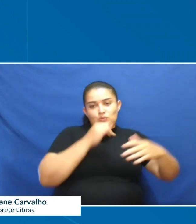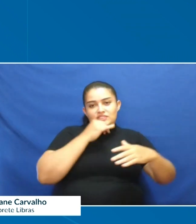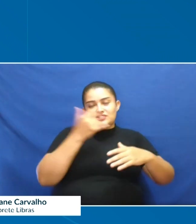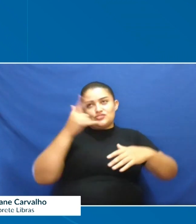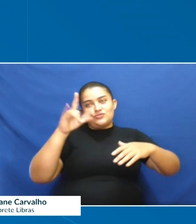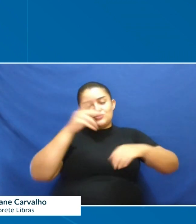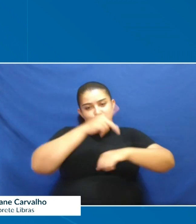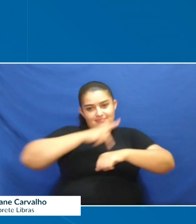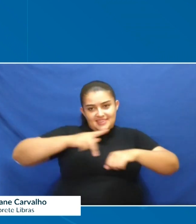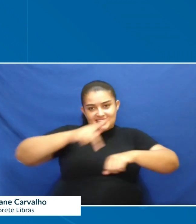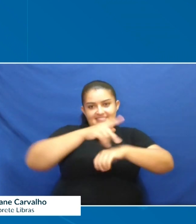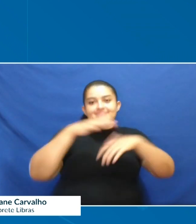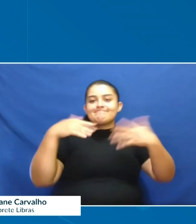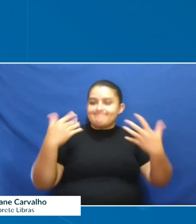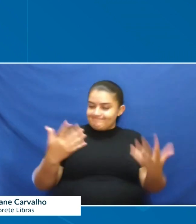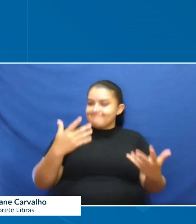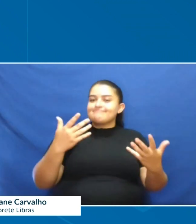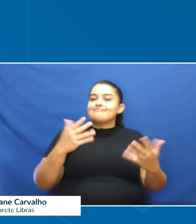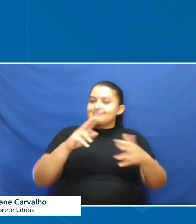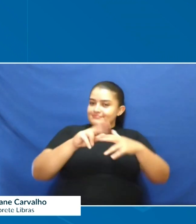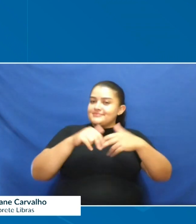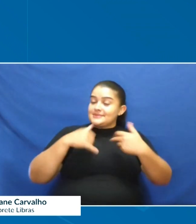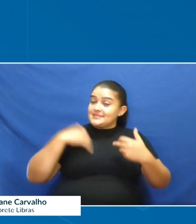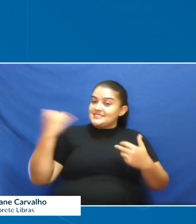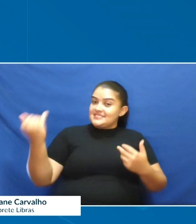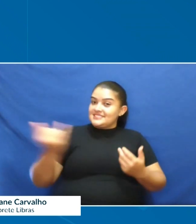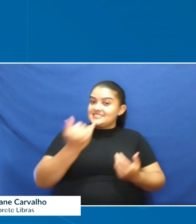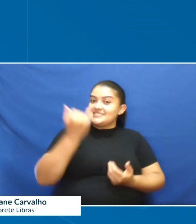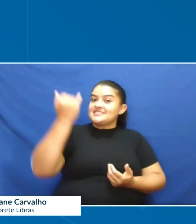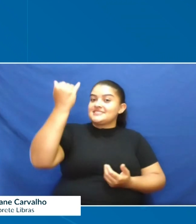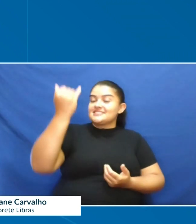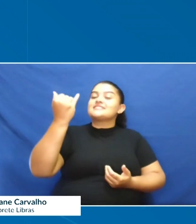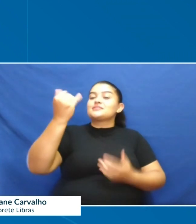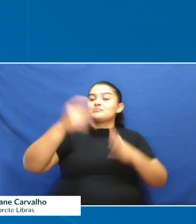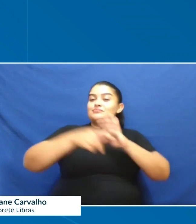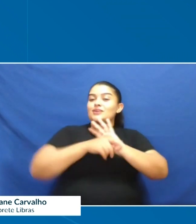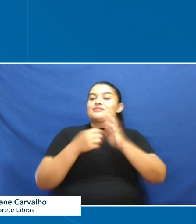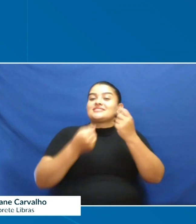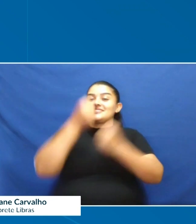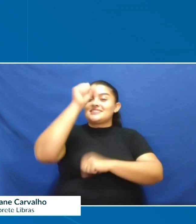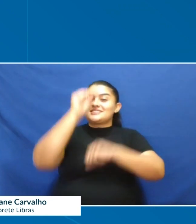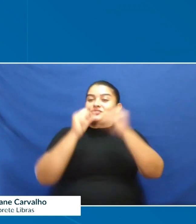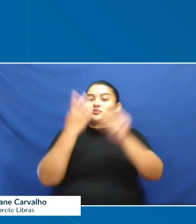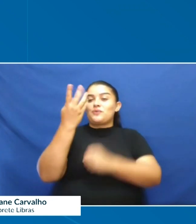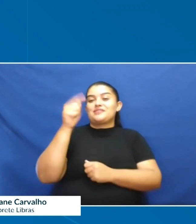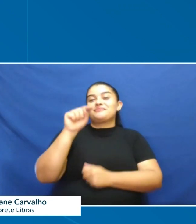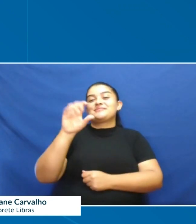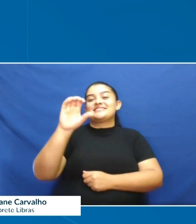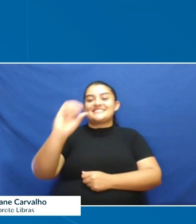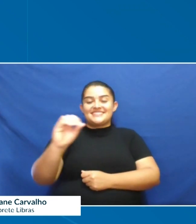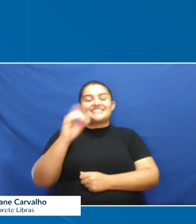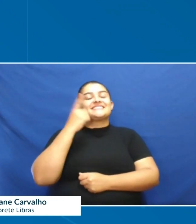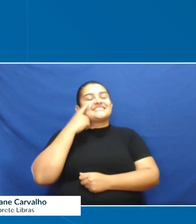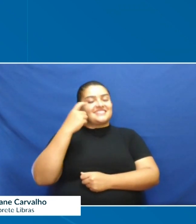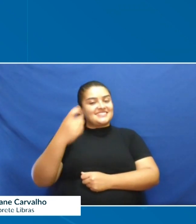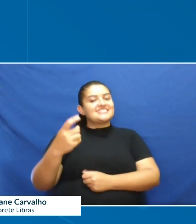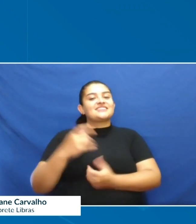né? Então, isso está do âmbito da indústria 4.0, essa experiência, né? Muito